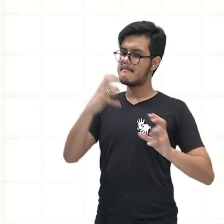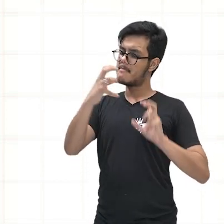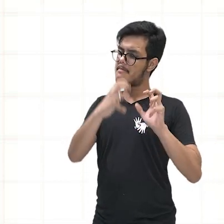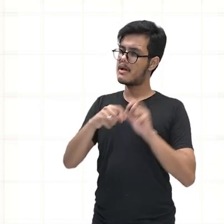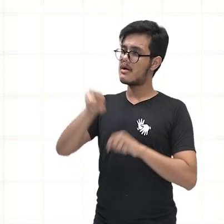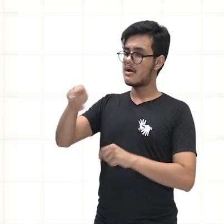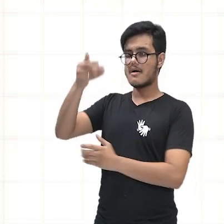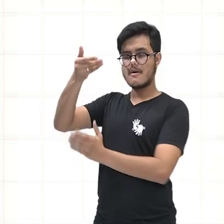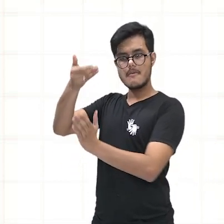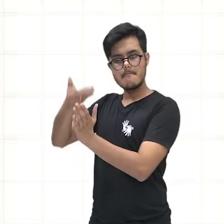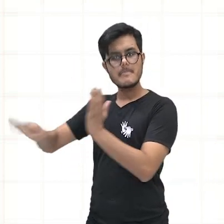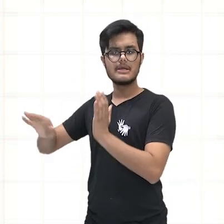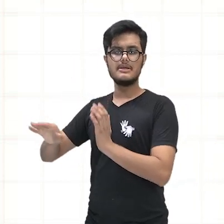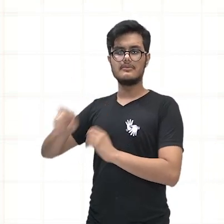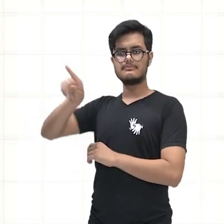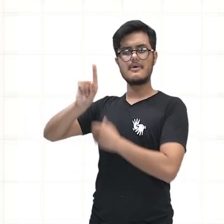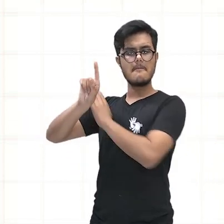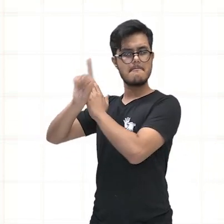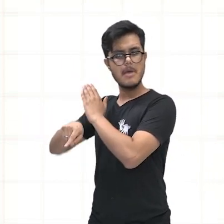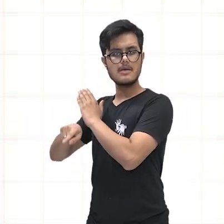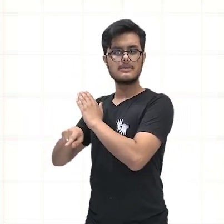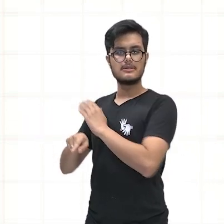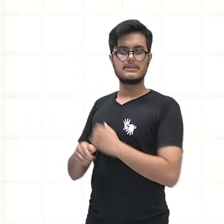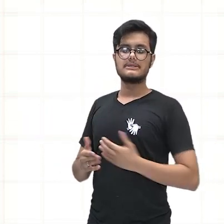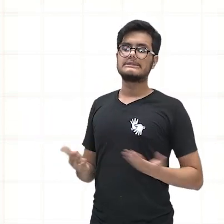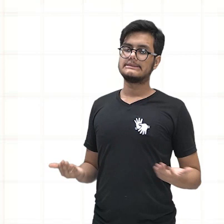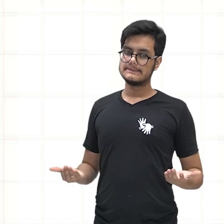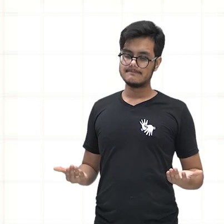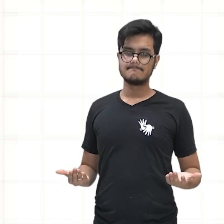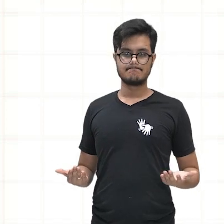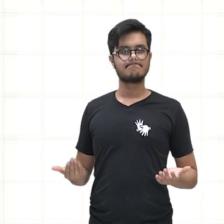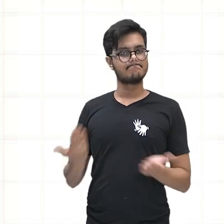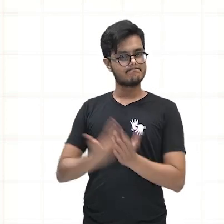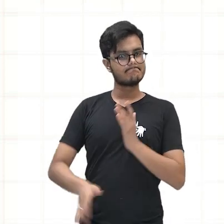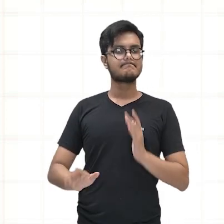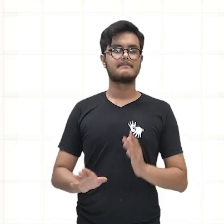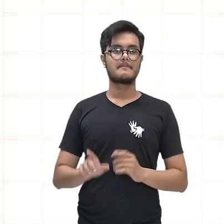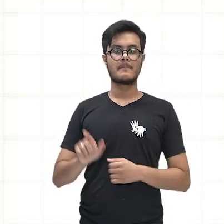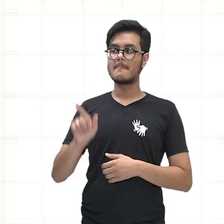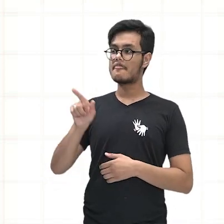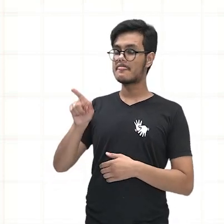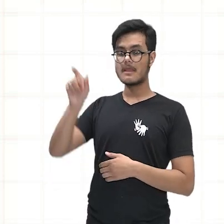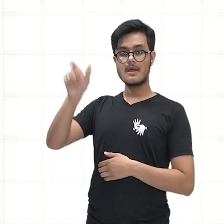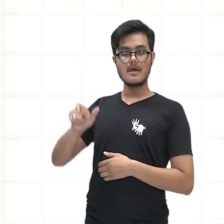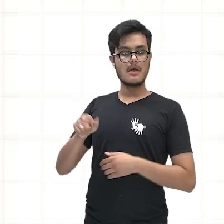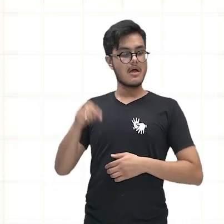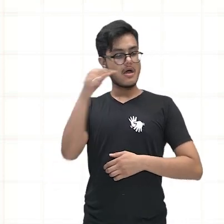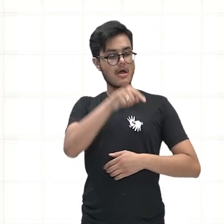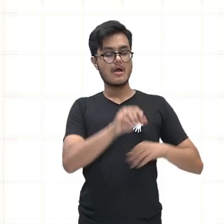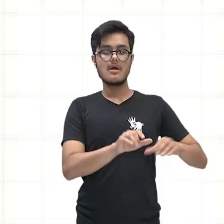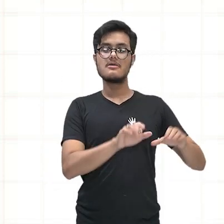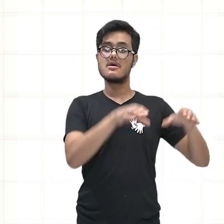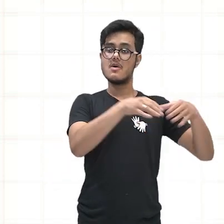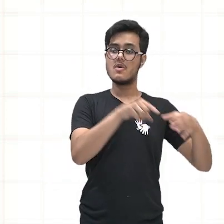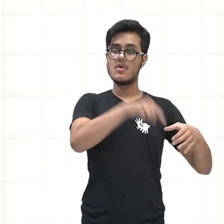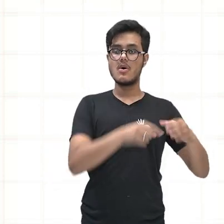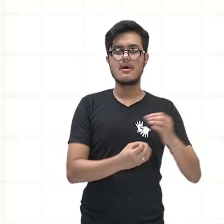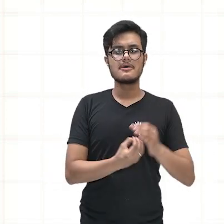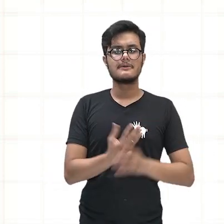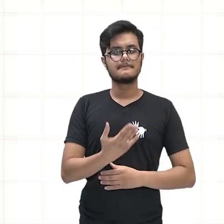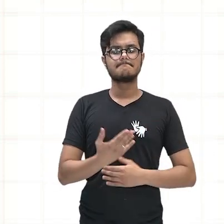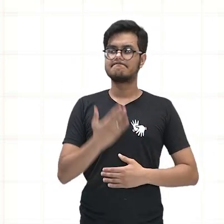tirando Tarquino no Soberbo do poder e fazendo com que os líderes da Revolta eh